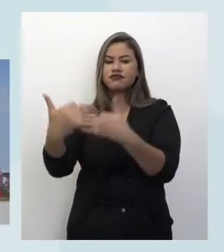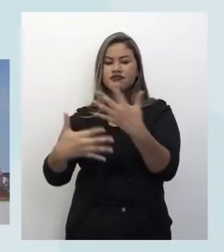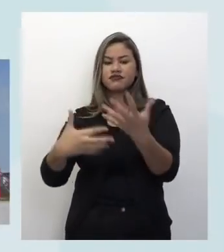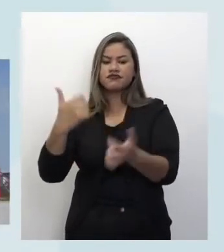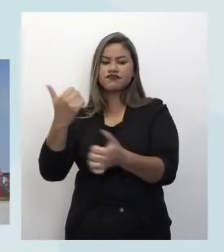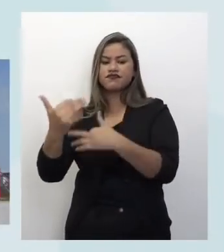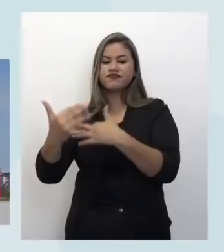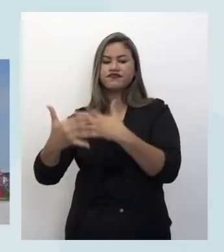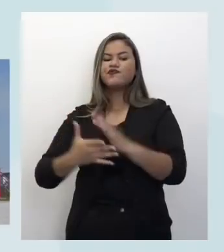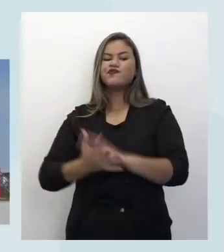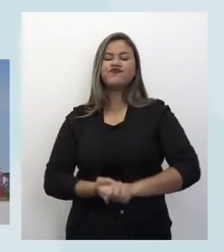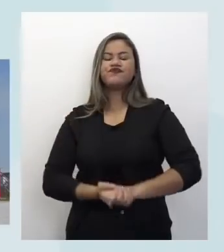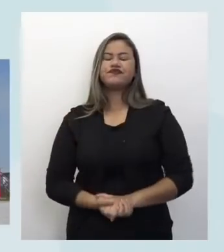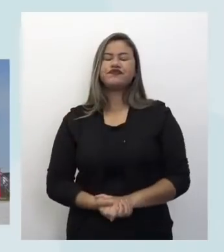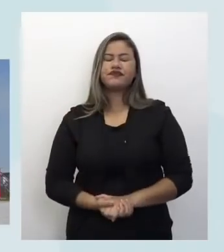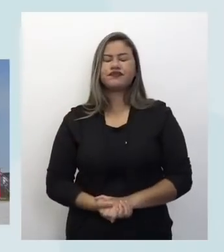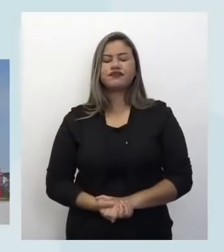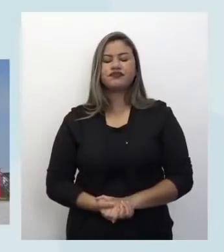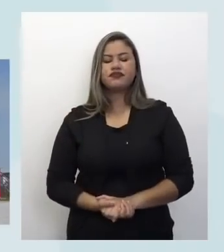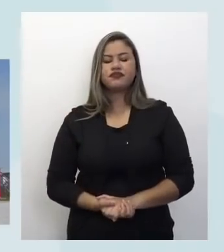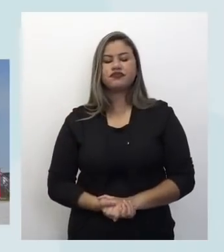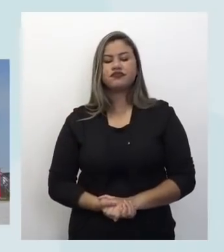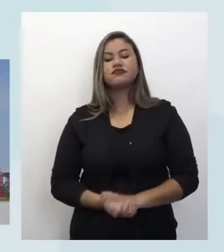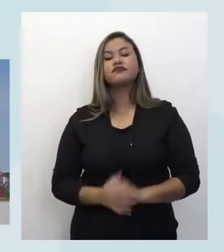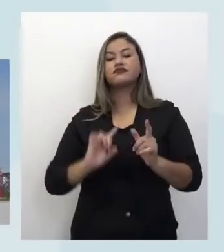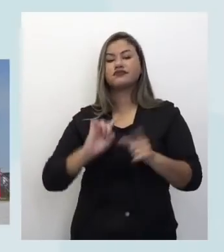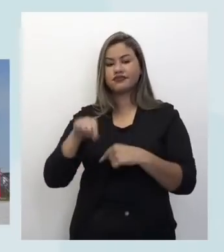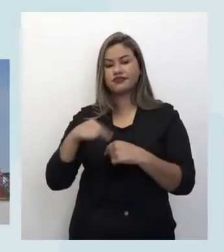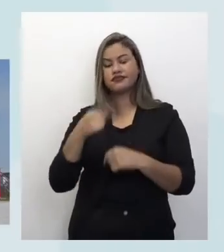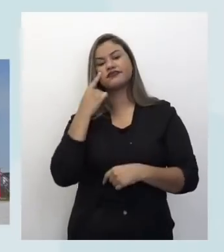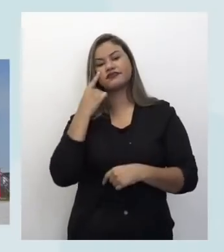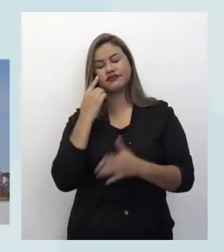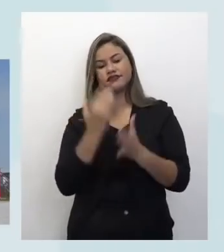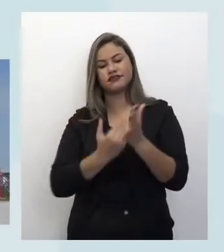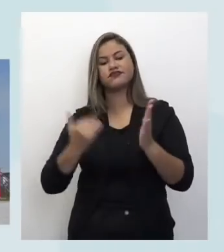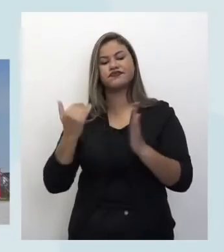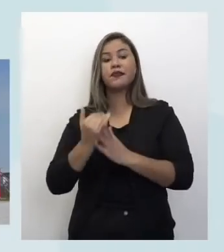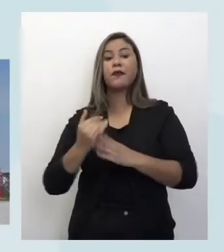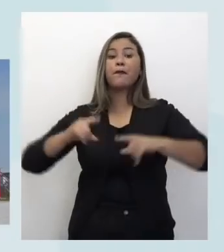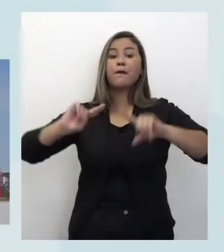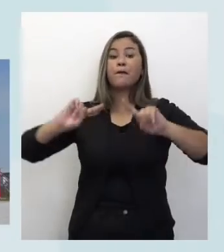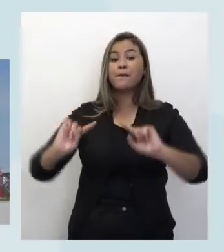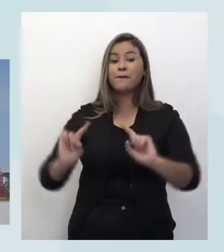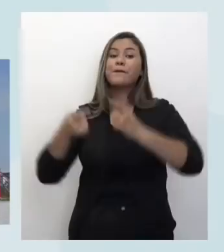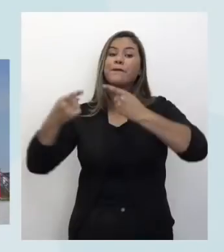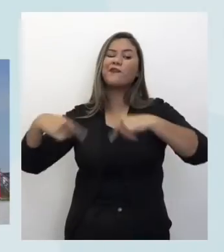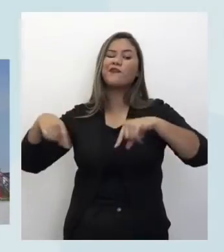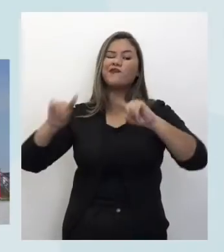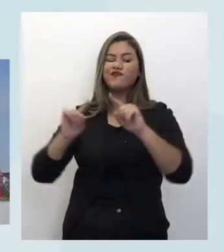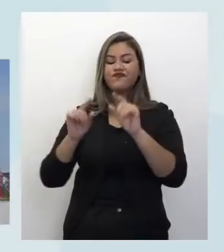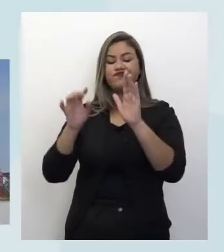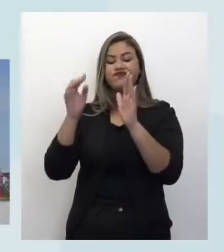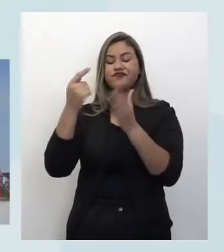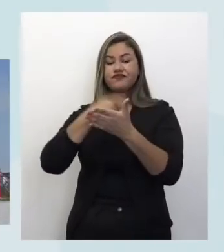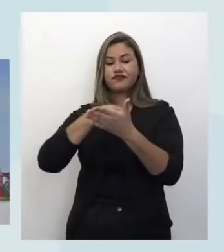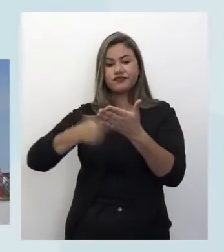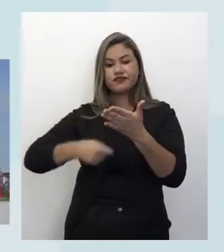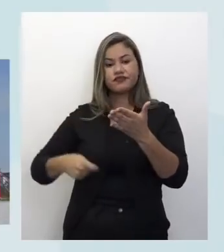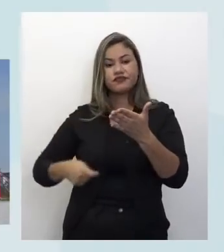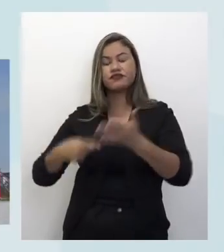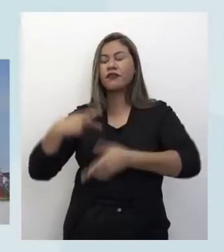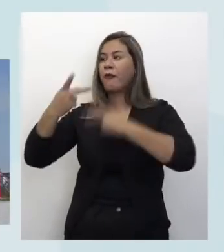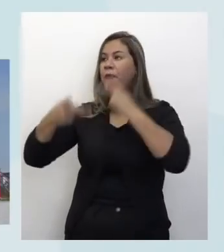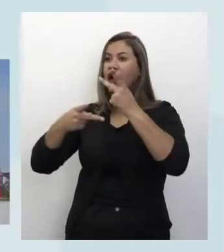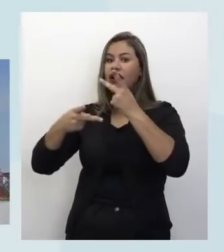irreverente no teatro convencional. Que isso a gente vai ver também. Musicais. Em vez de falas e texto, é a música que conta